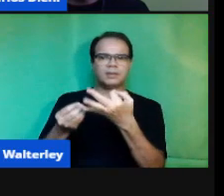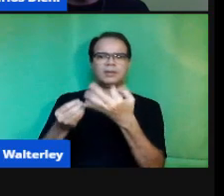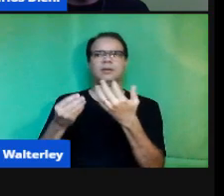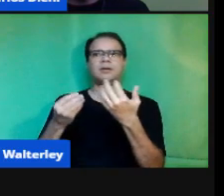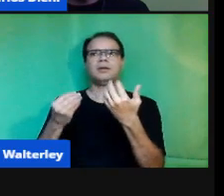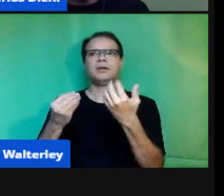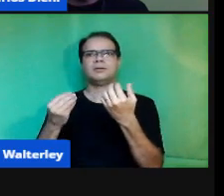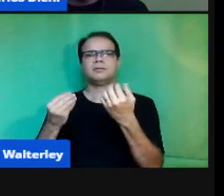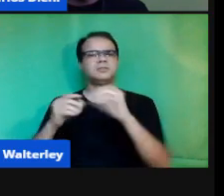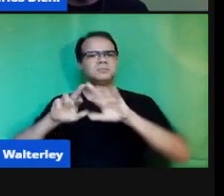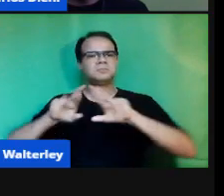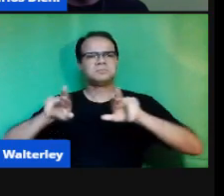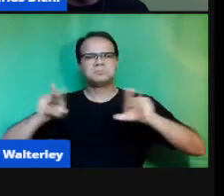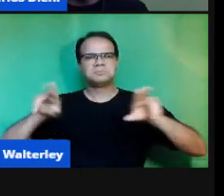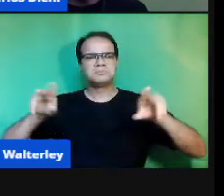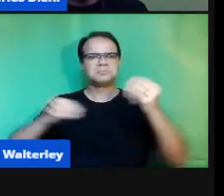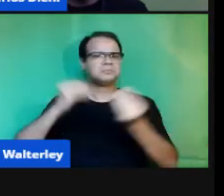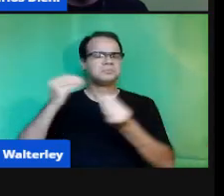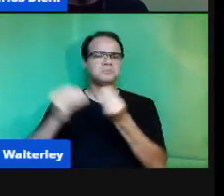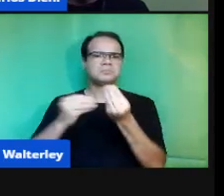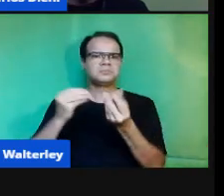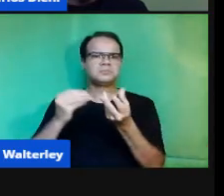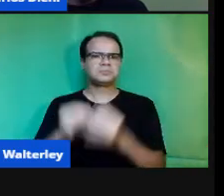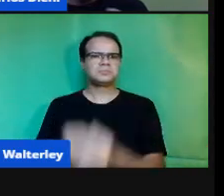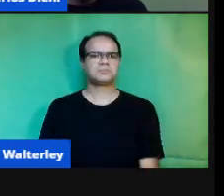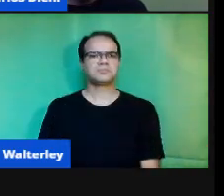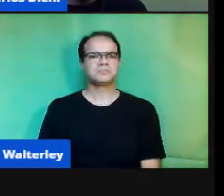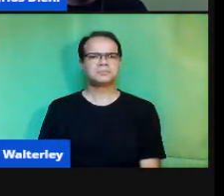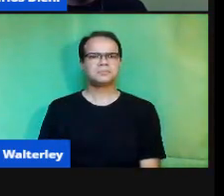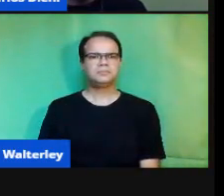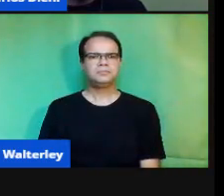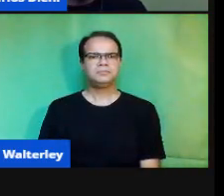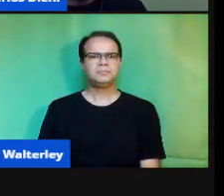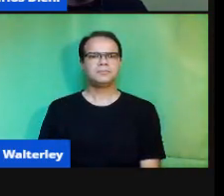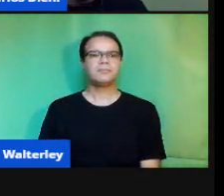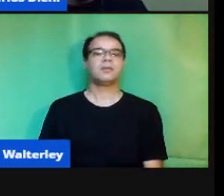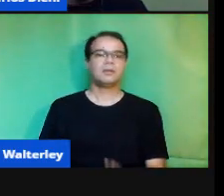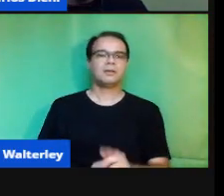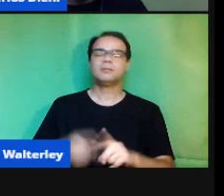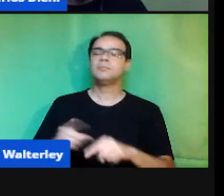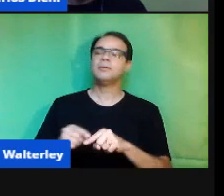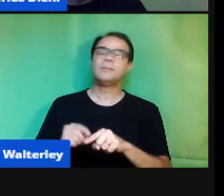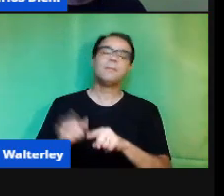gerando vários questionamentos, propondo argumentos.